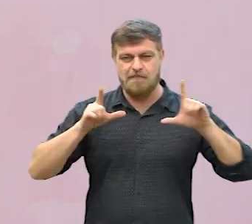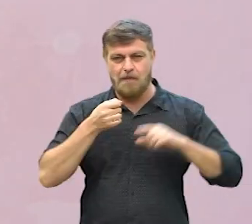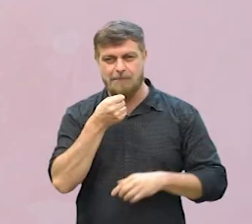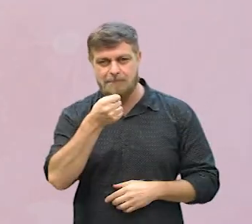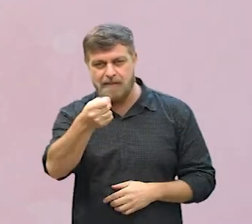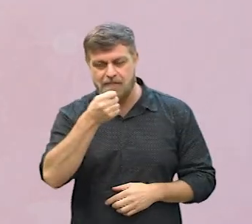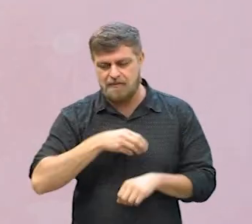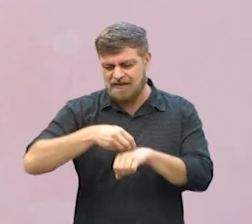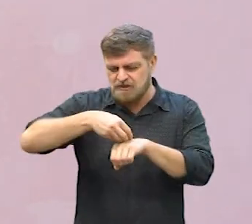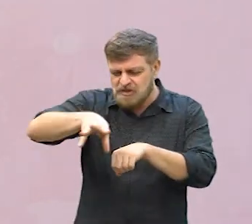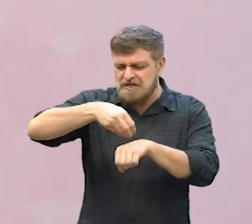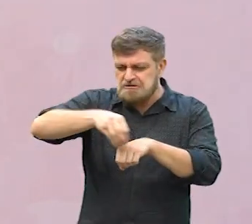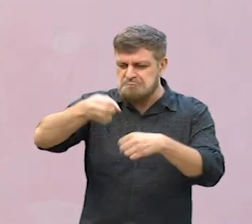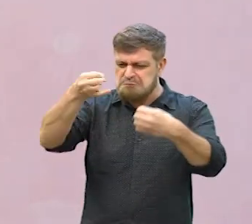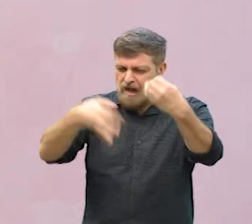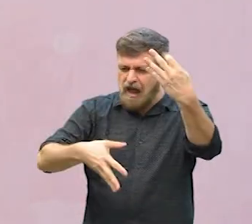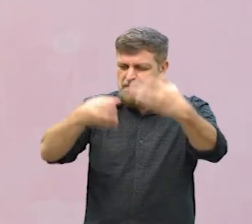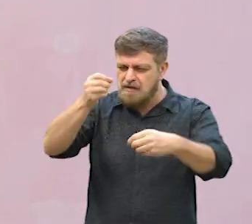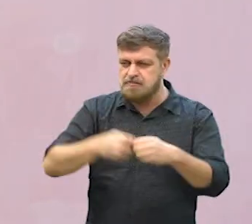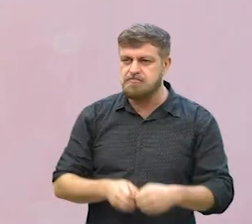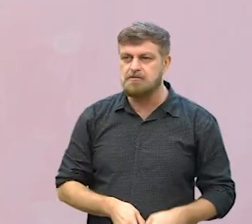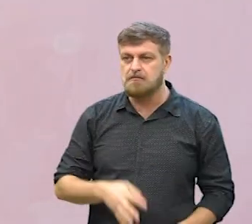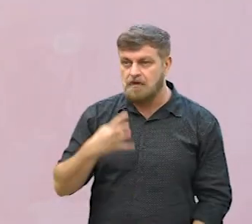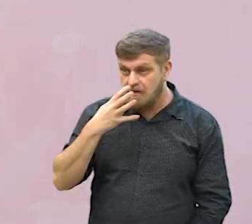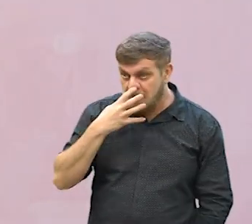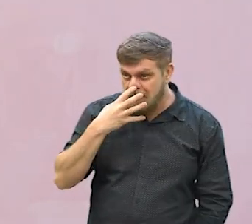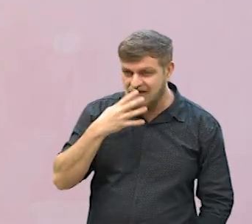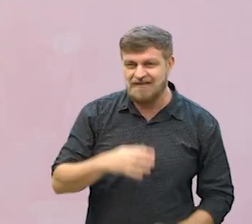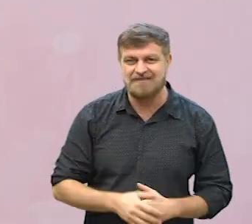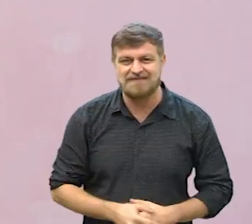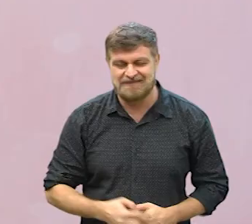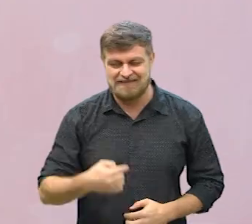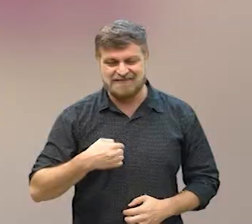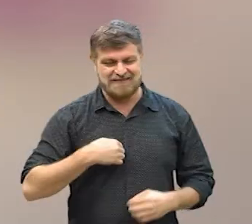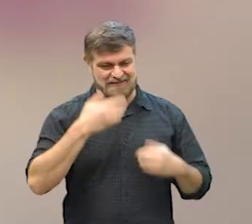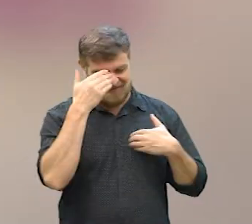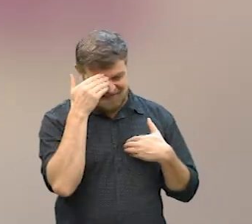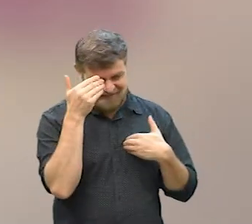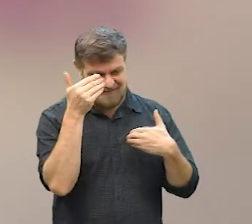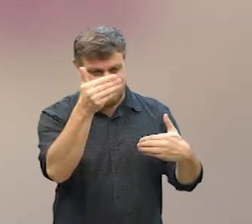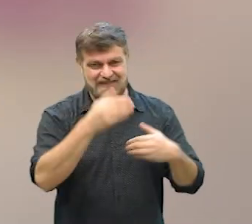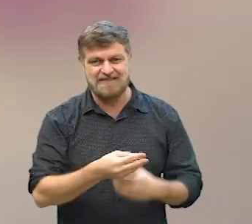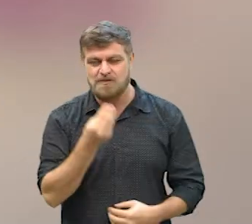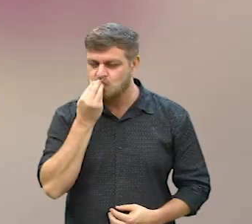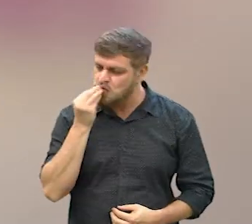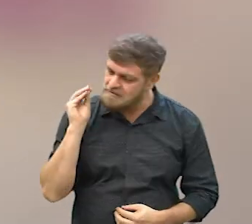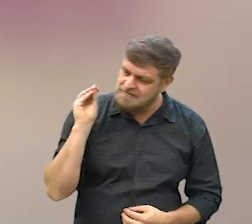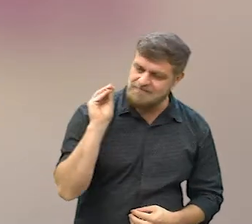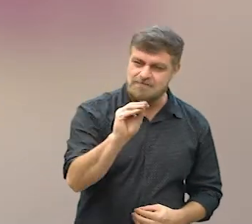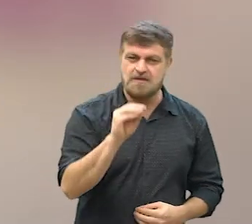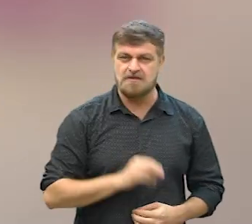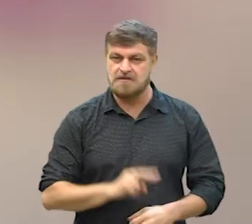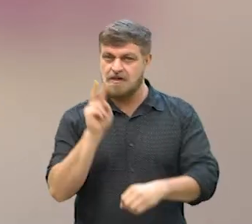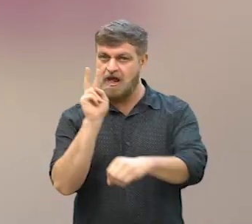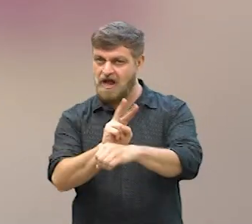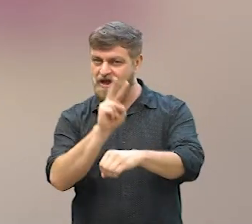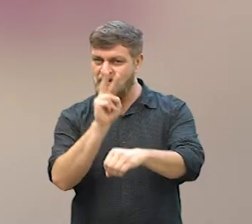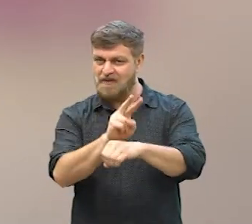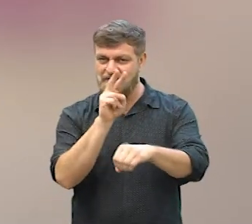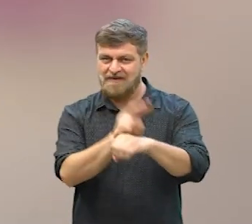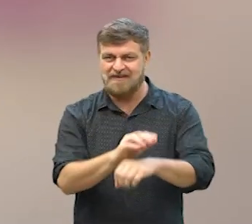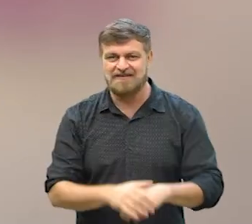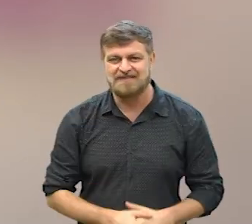participar aqui do Saúde e Vida, por dar essas dicas tão valiosas para a gente aqui. Eu que agradeço, um beijo grande e